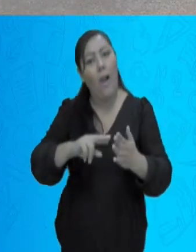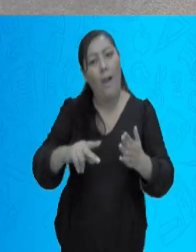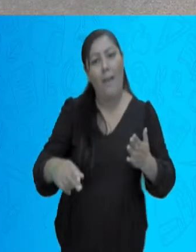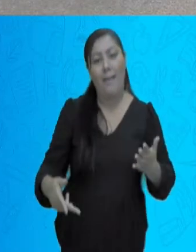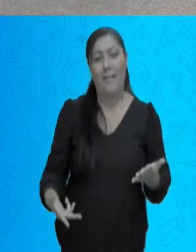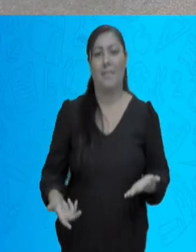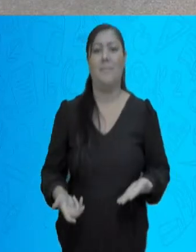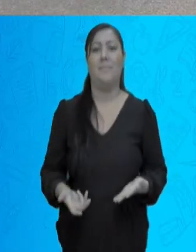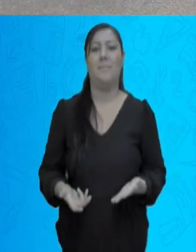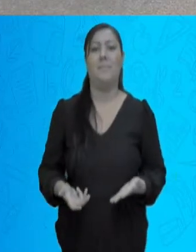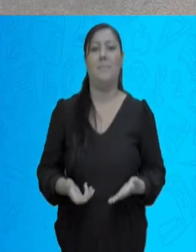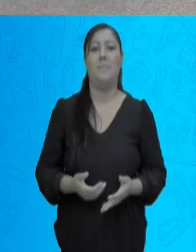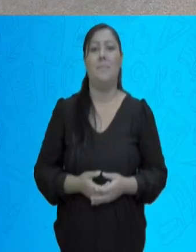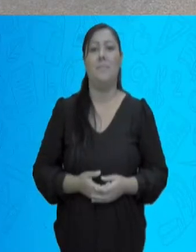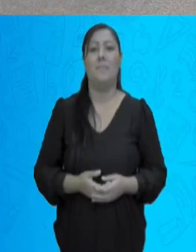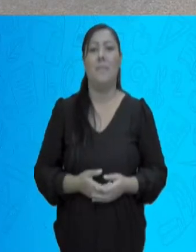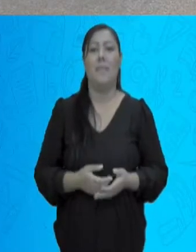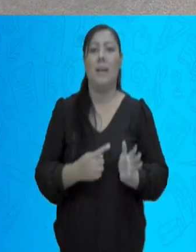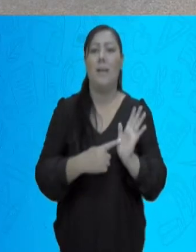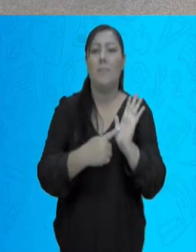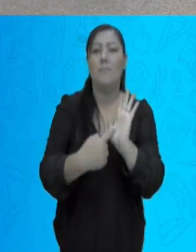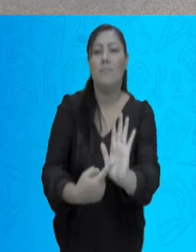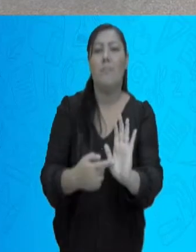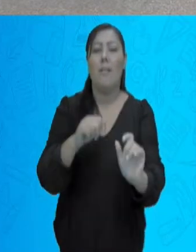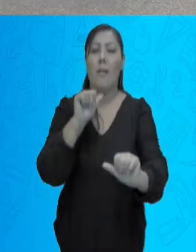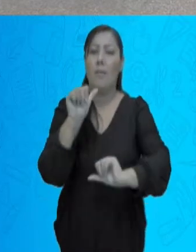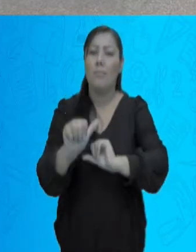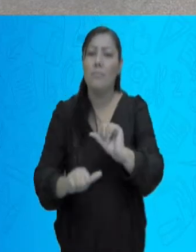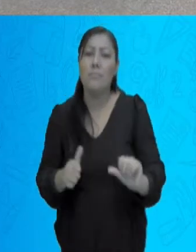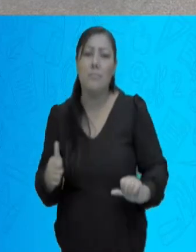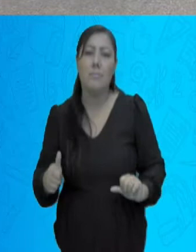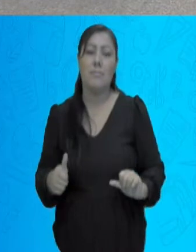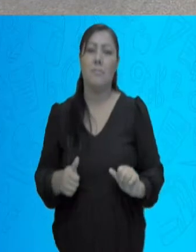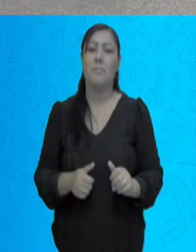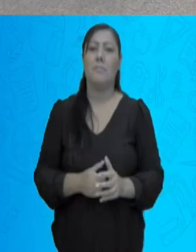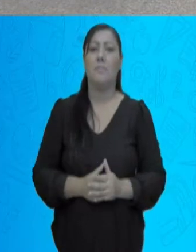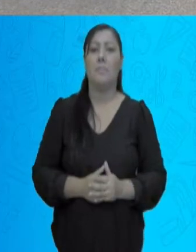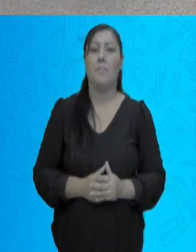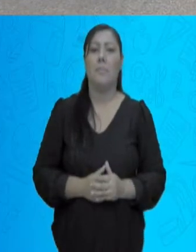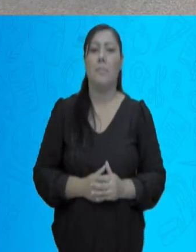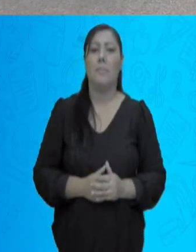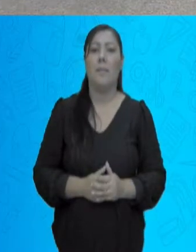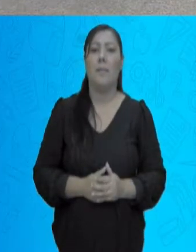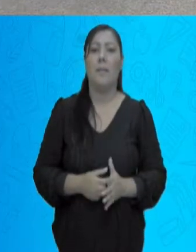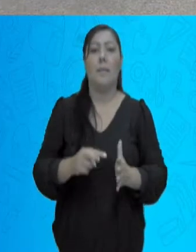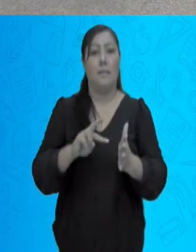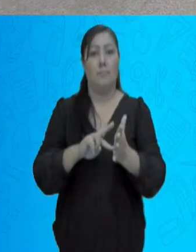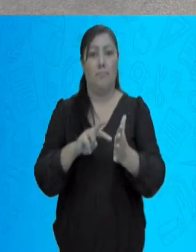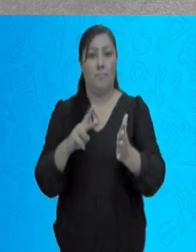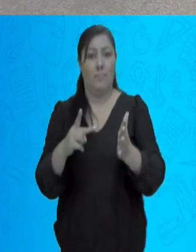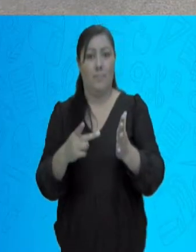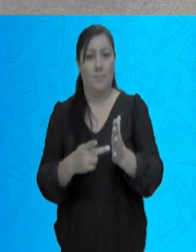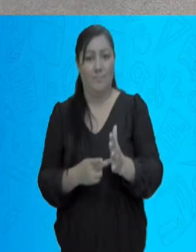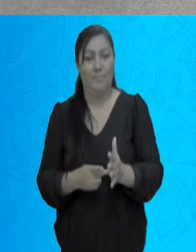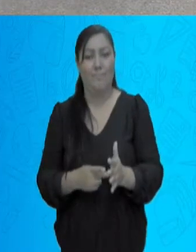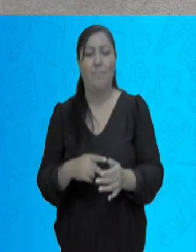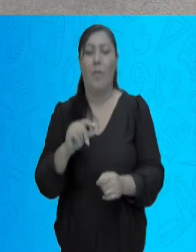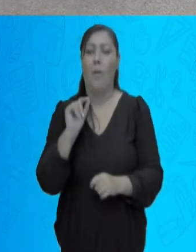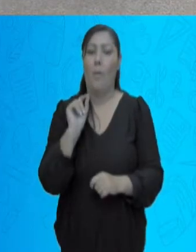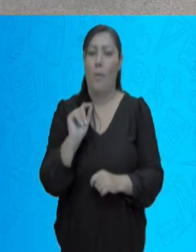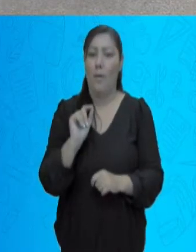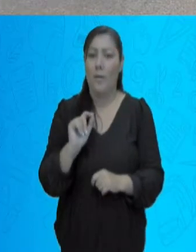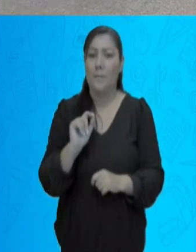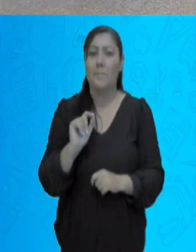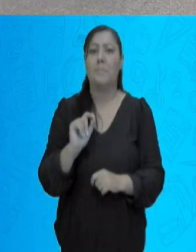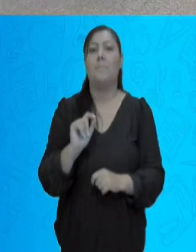maneiras. Apresentam alterações. Isso significa que por causa das flexões